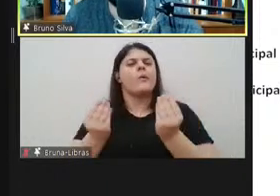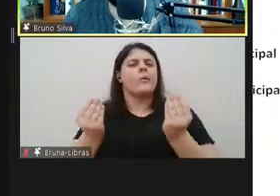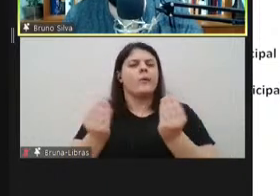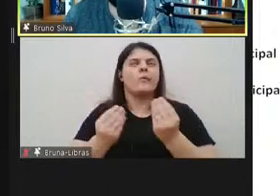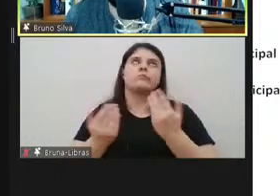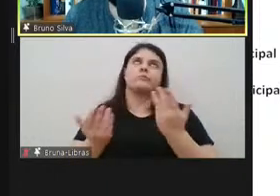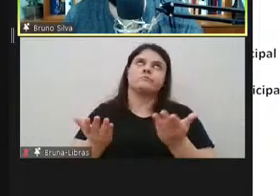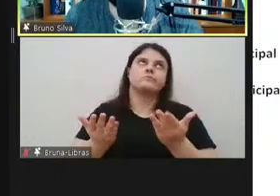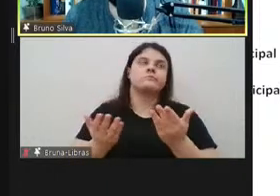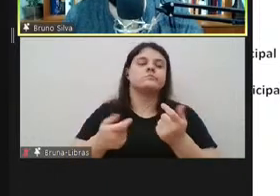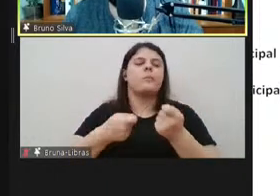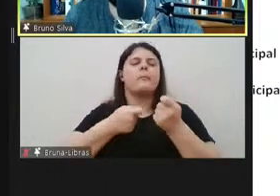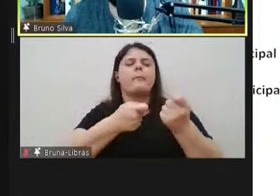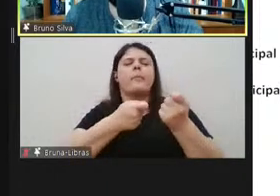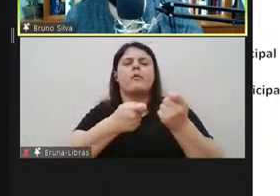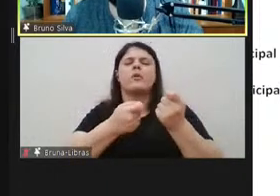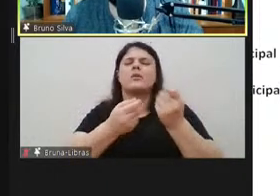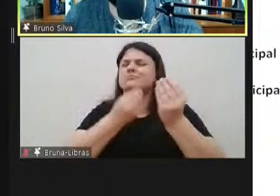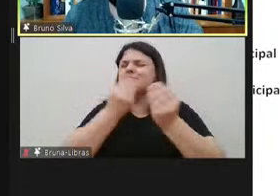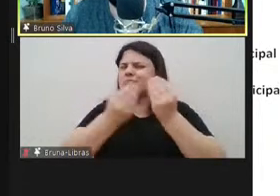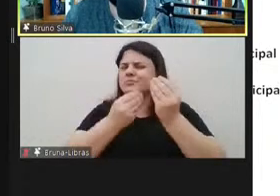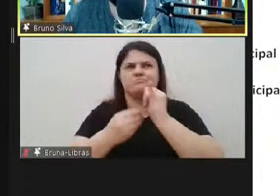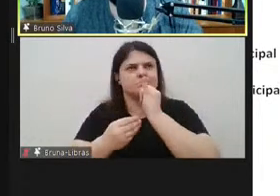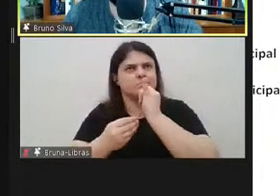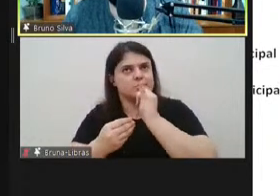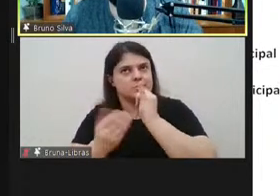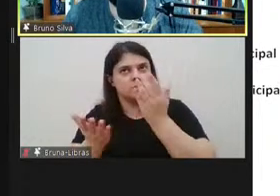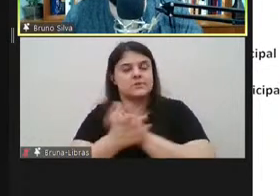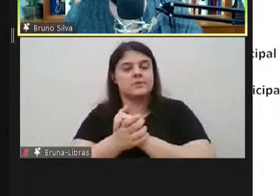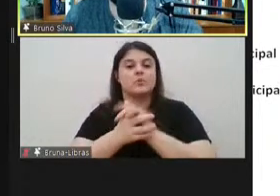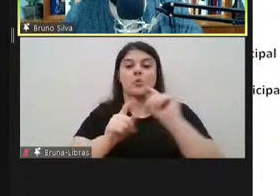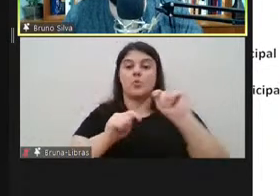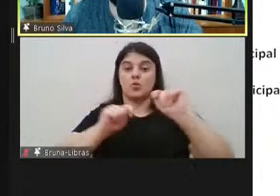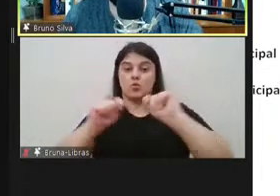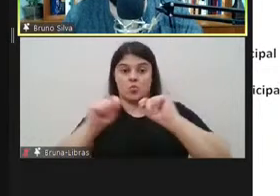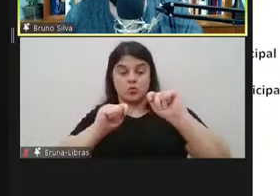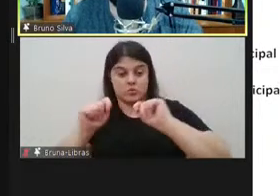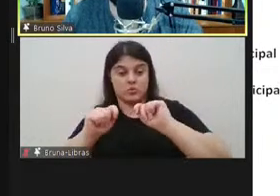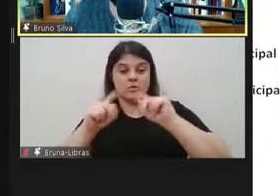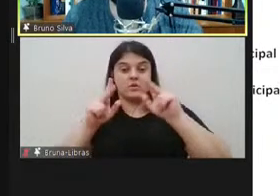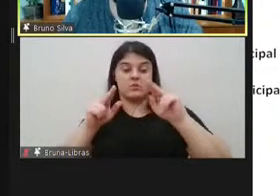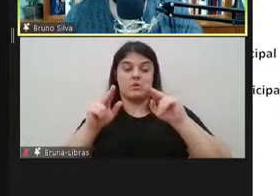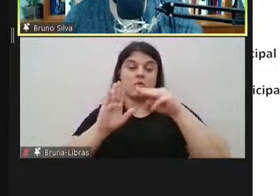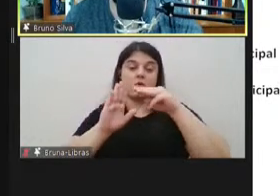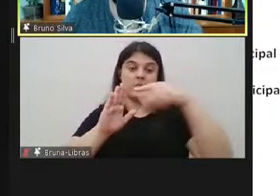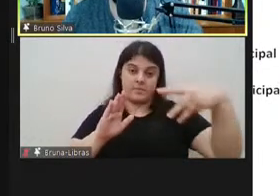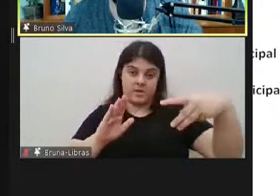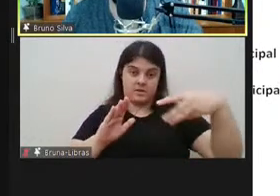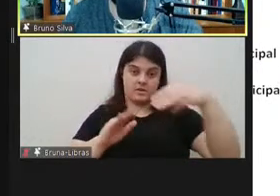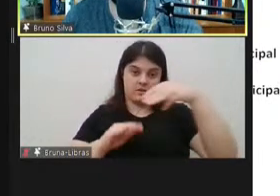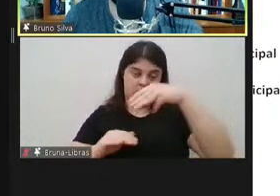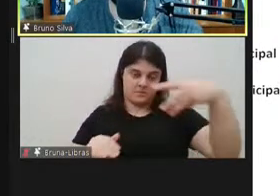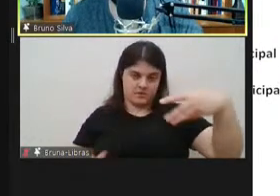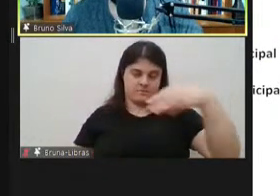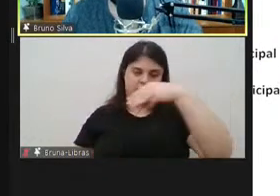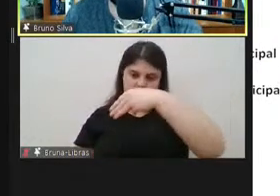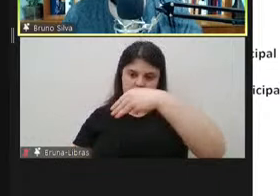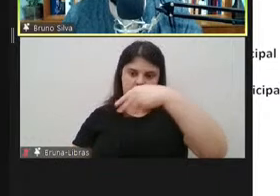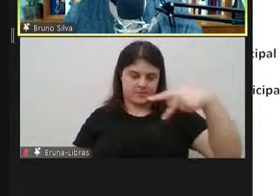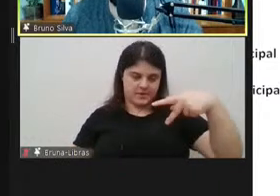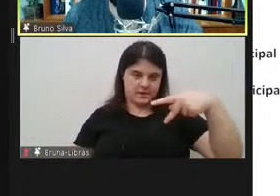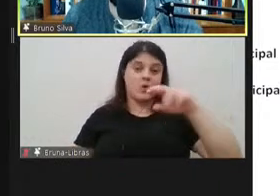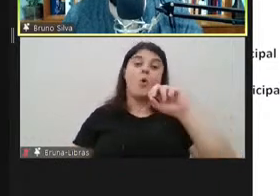seja provocado por exemplo uma instituição de controle como é o caso do ministério público né Olá